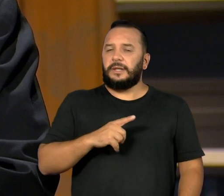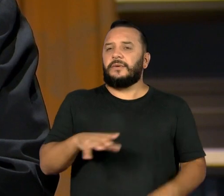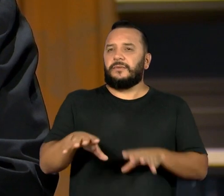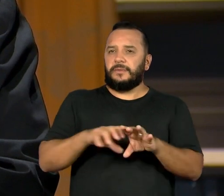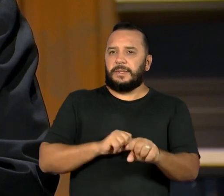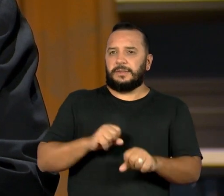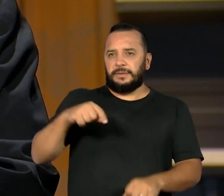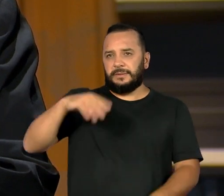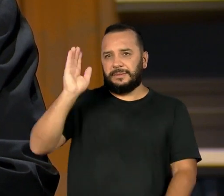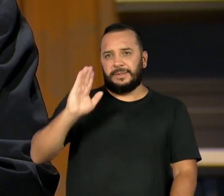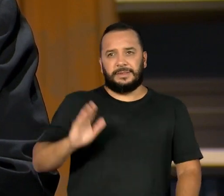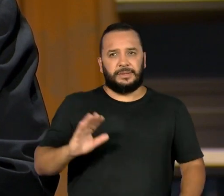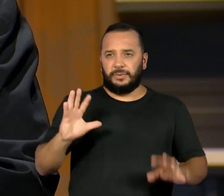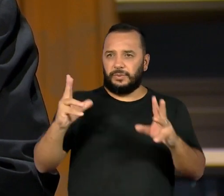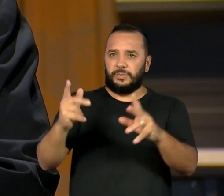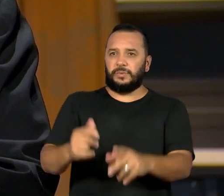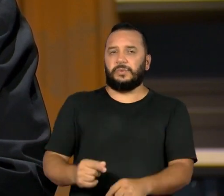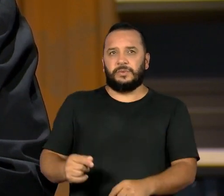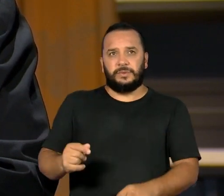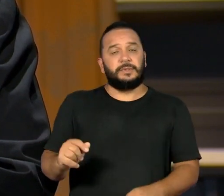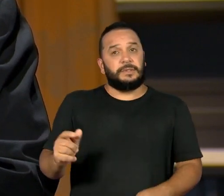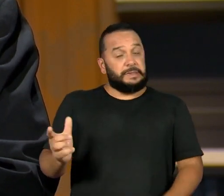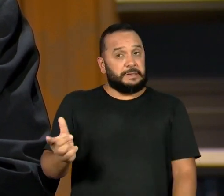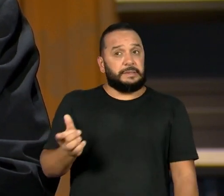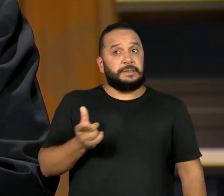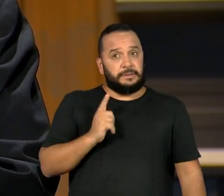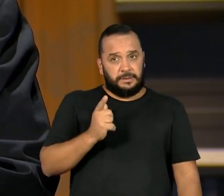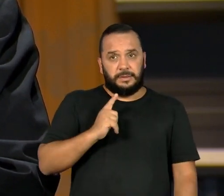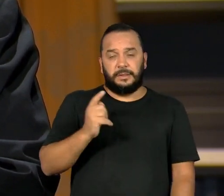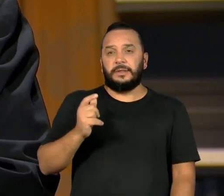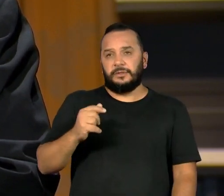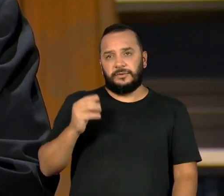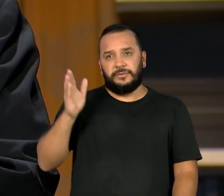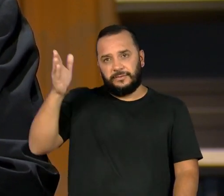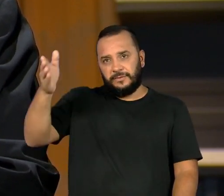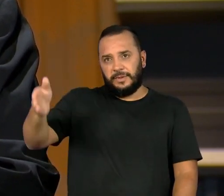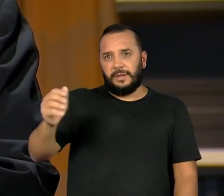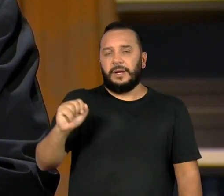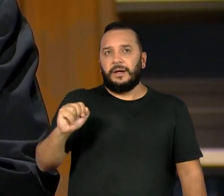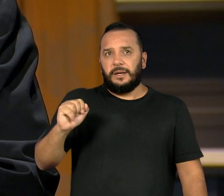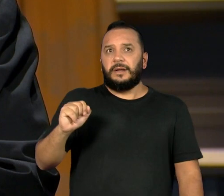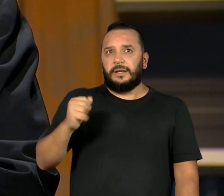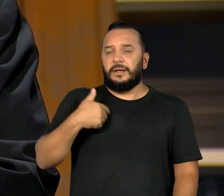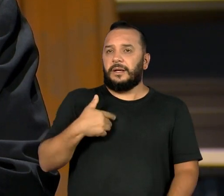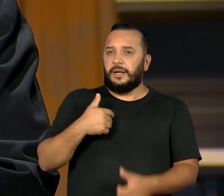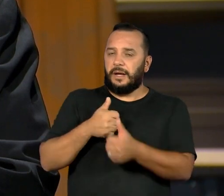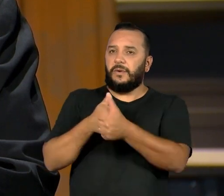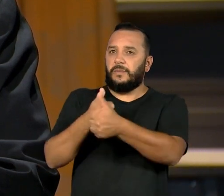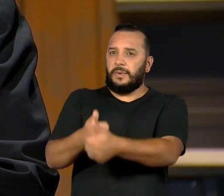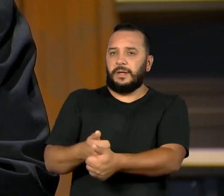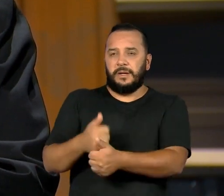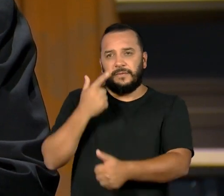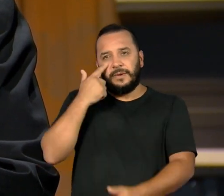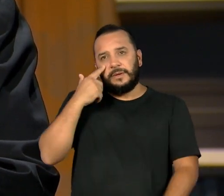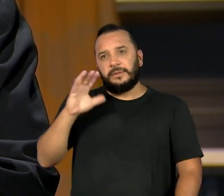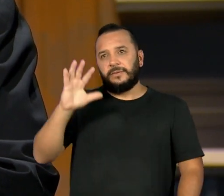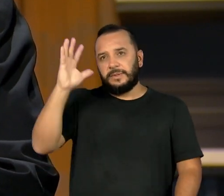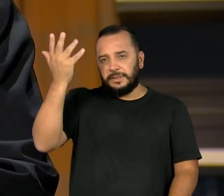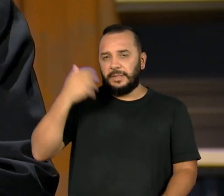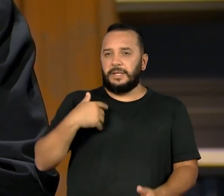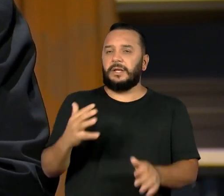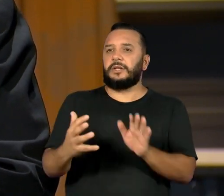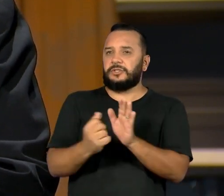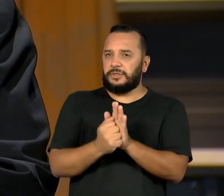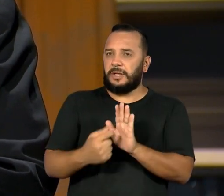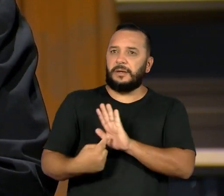inteiro e em vários casos a gente vai pessoalmente para acompanhar o que está acontecendo e registrar e mostrar